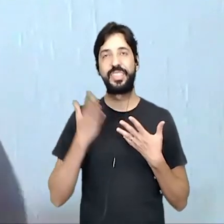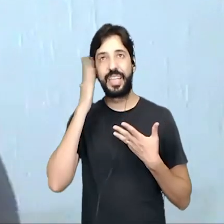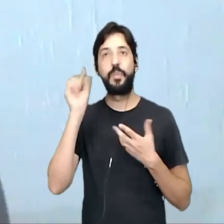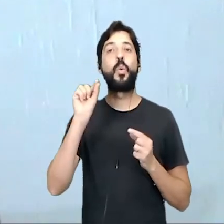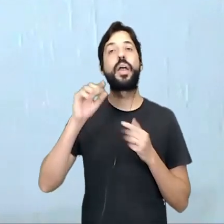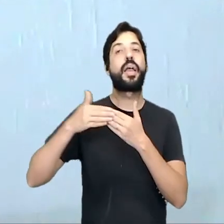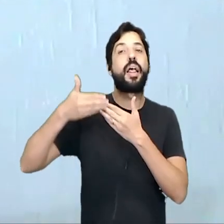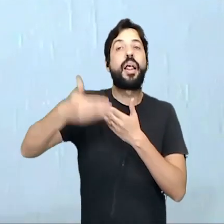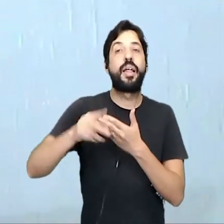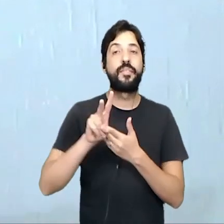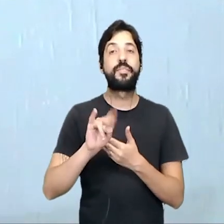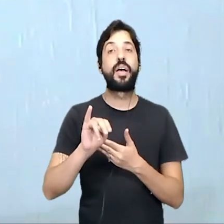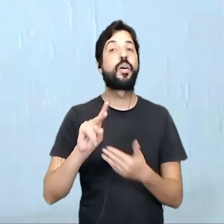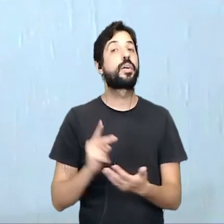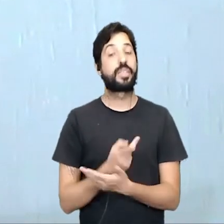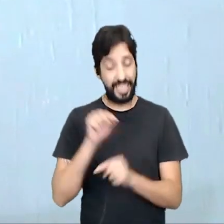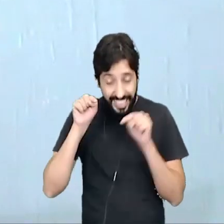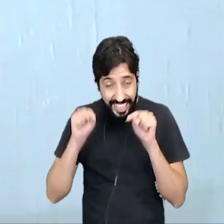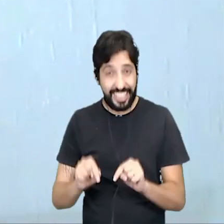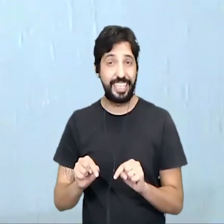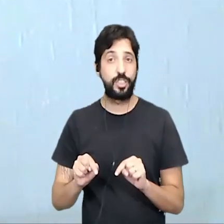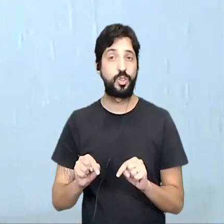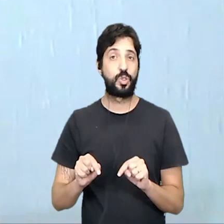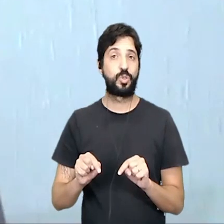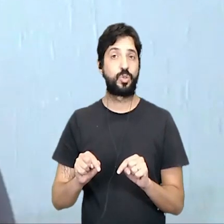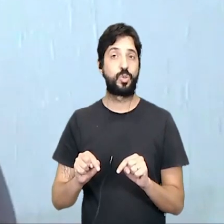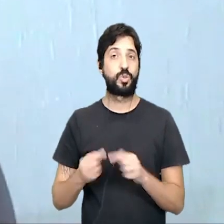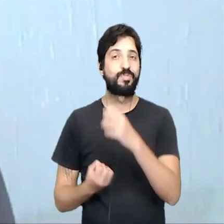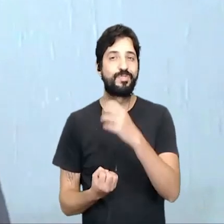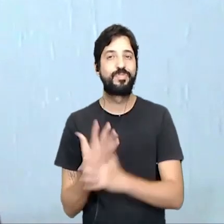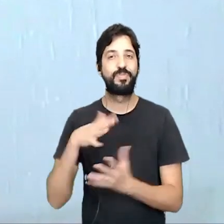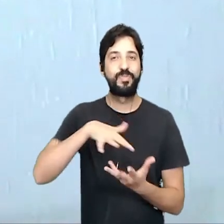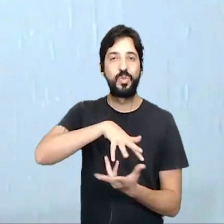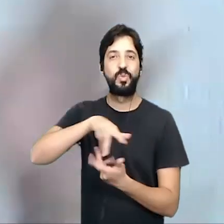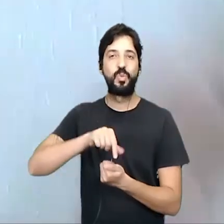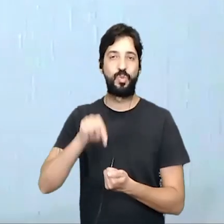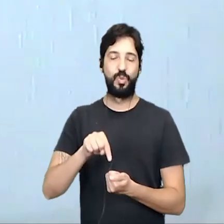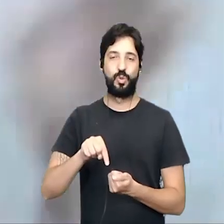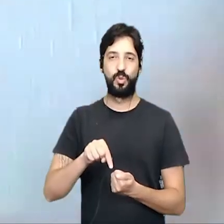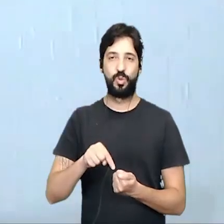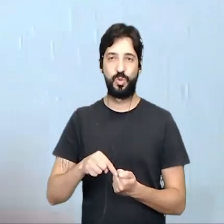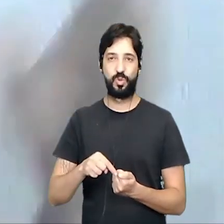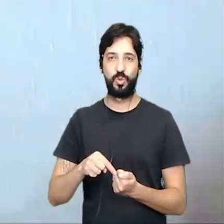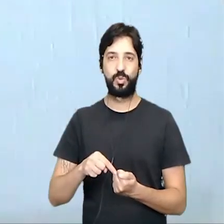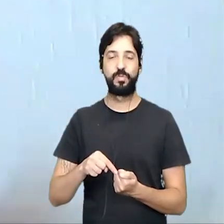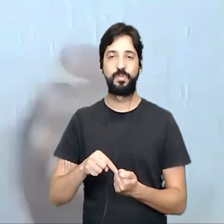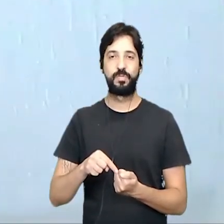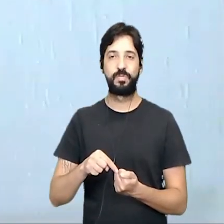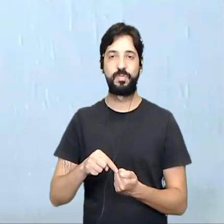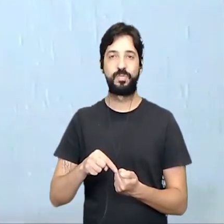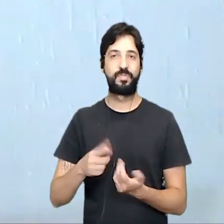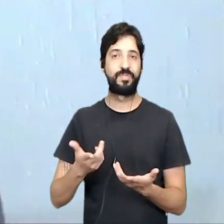A angústia de saber o que vai acontecer daqui a pouco é ela que faz esse mundo ter essa